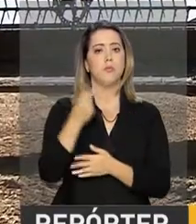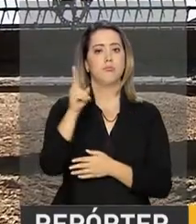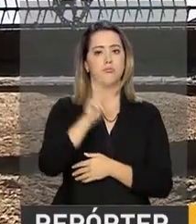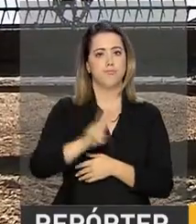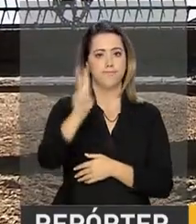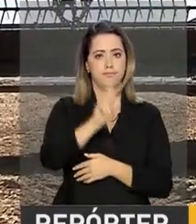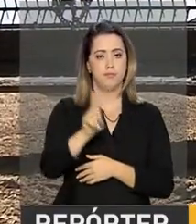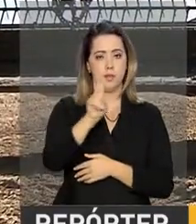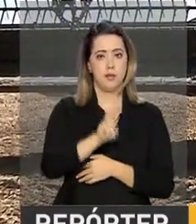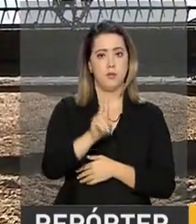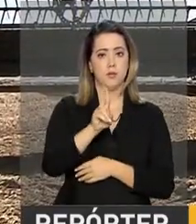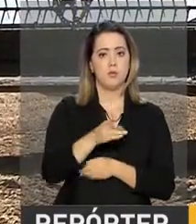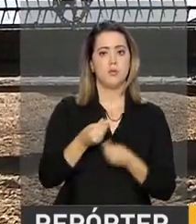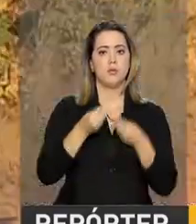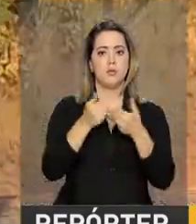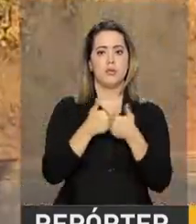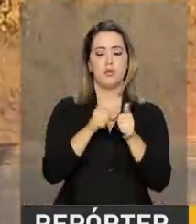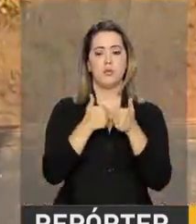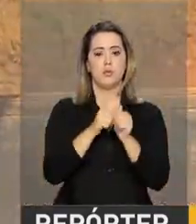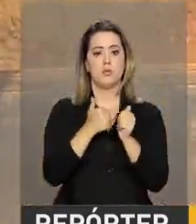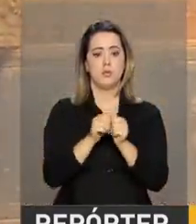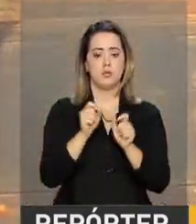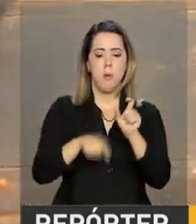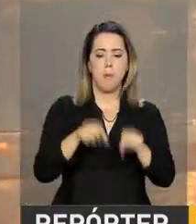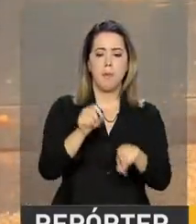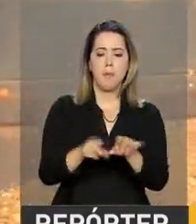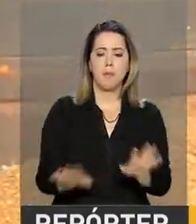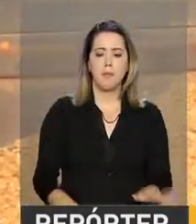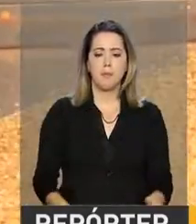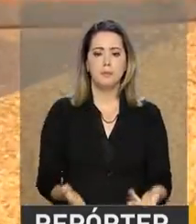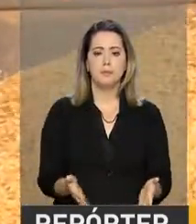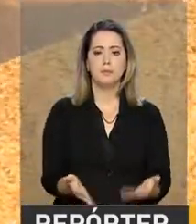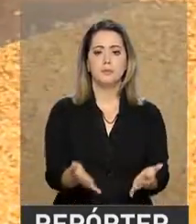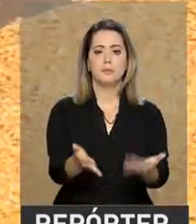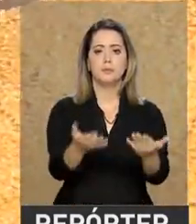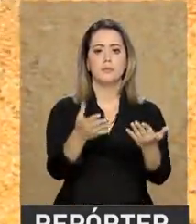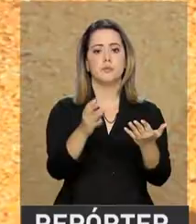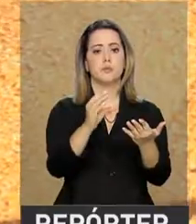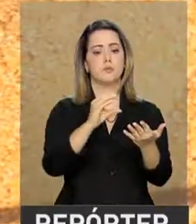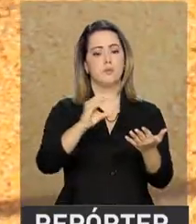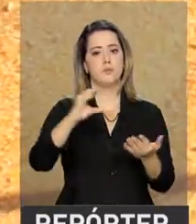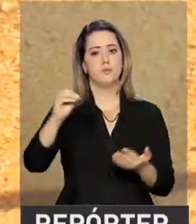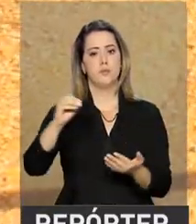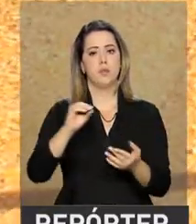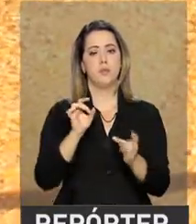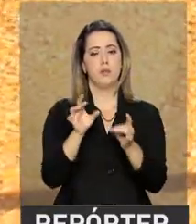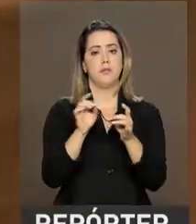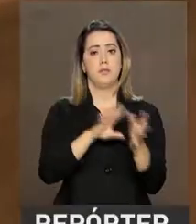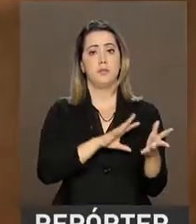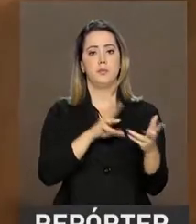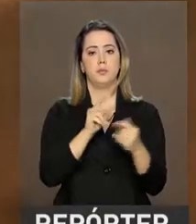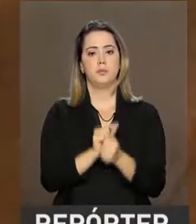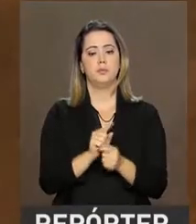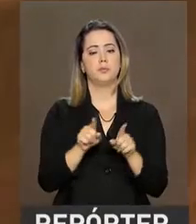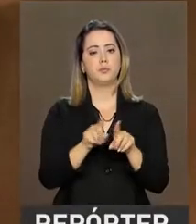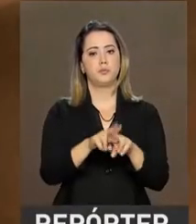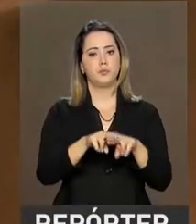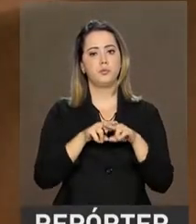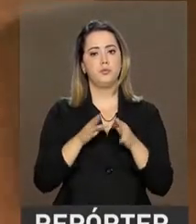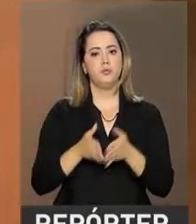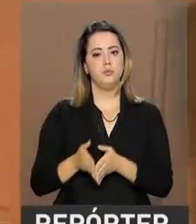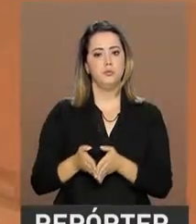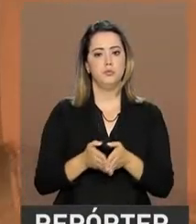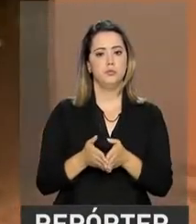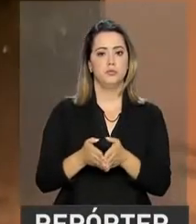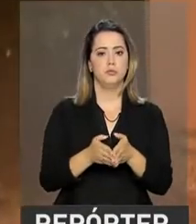o escoamento eficiente da produção agrícola do centro-oeste para exportação através dos portos